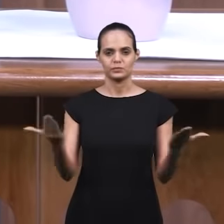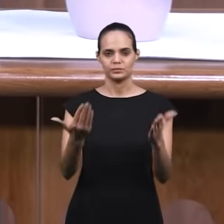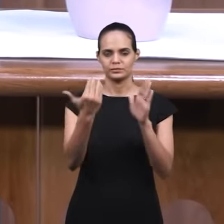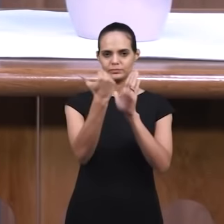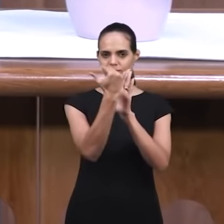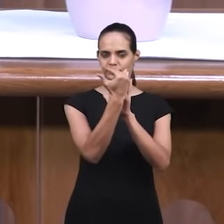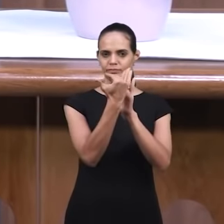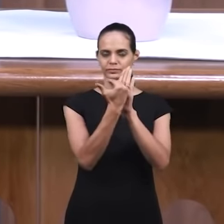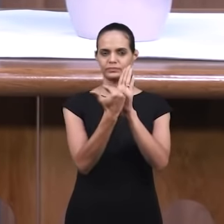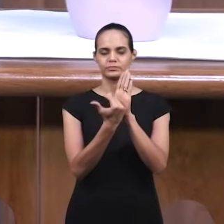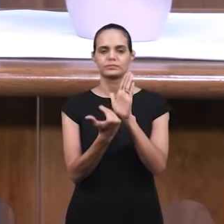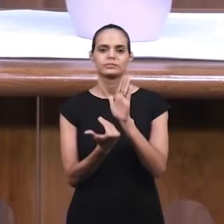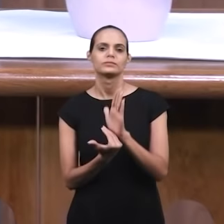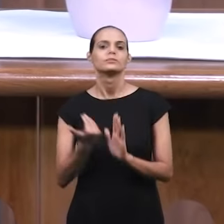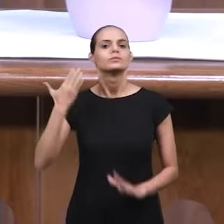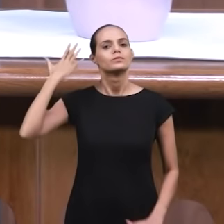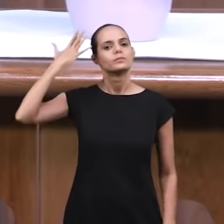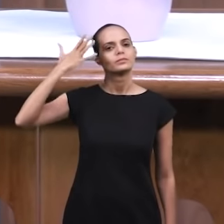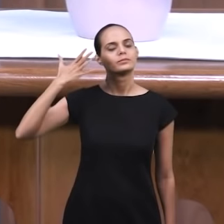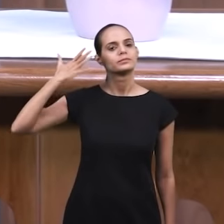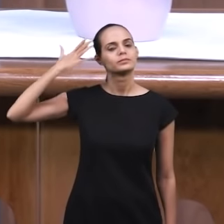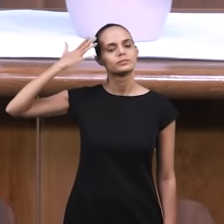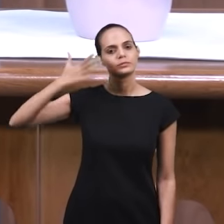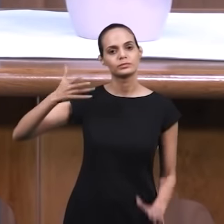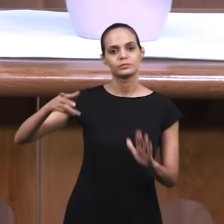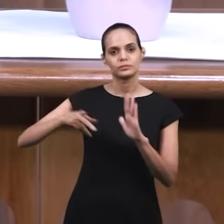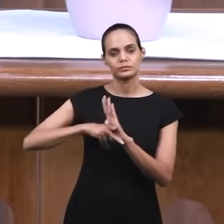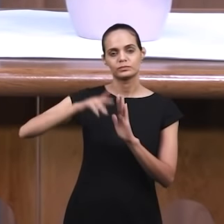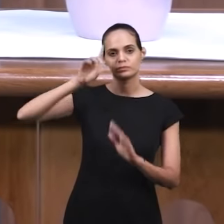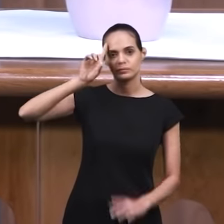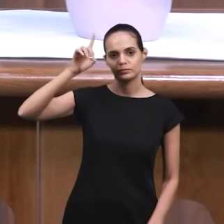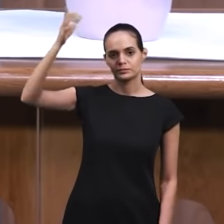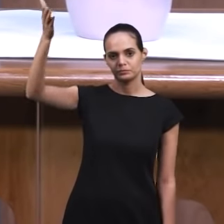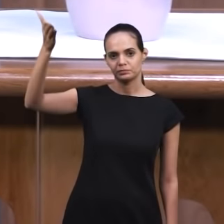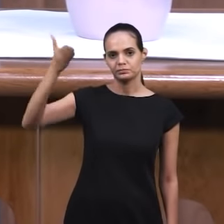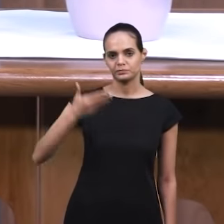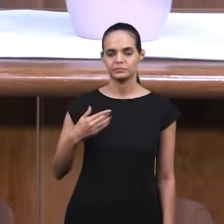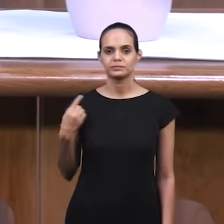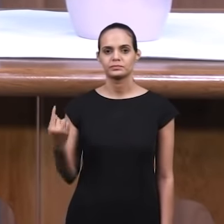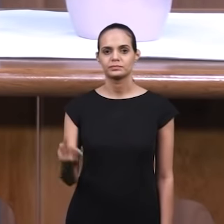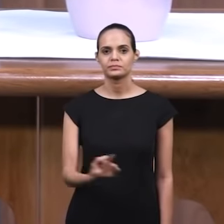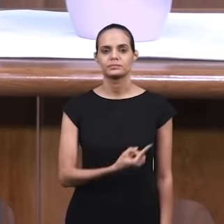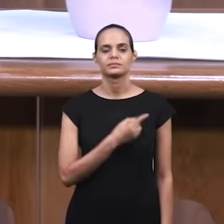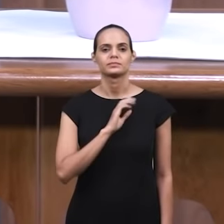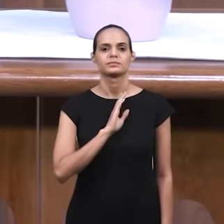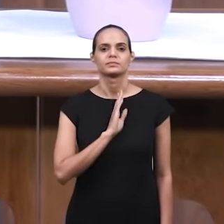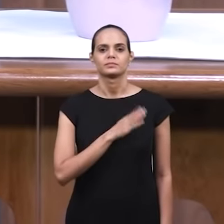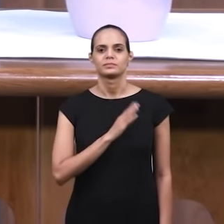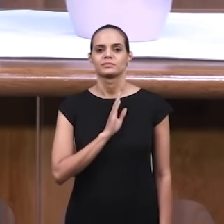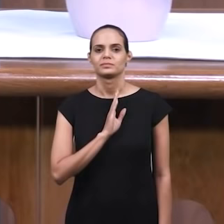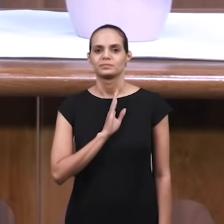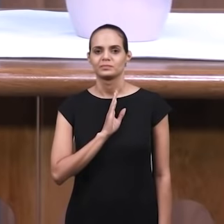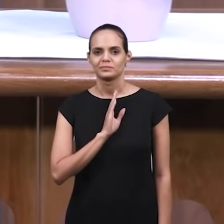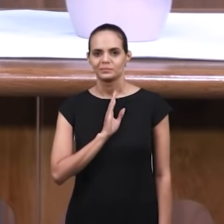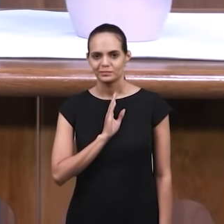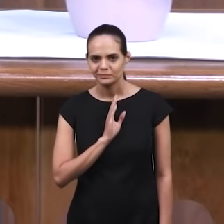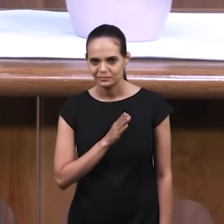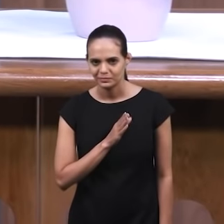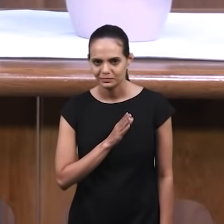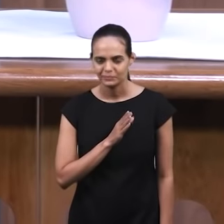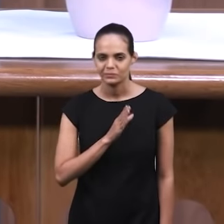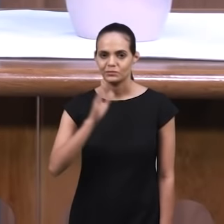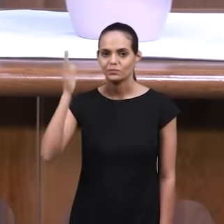programação, uma mensagem da parte de Deus para os nossos corações como um recado de